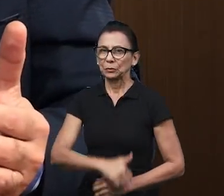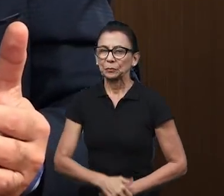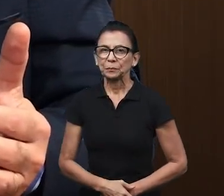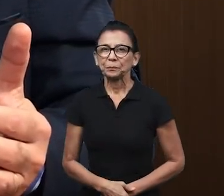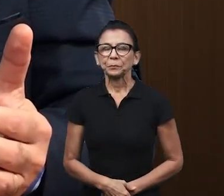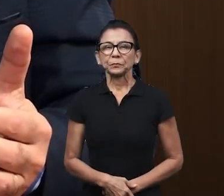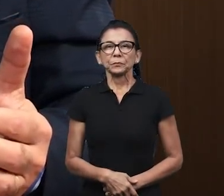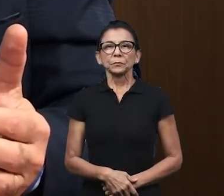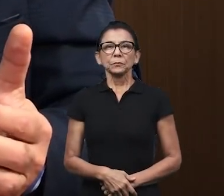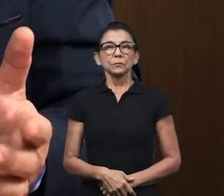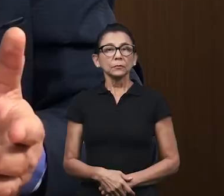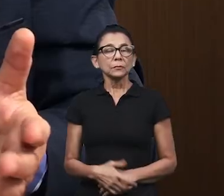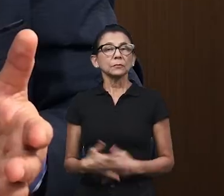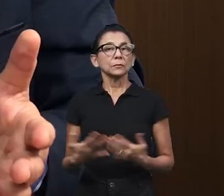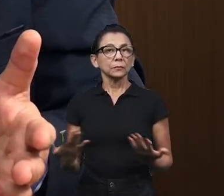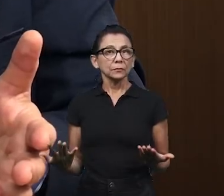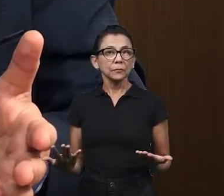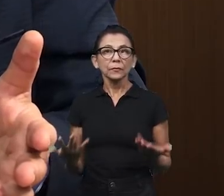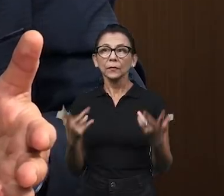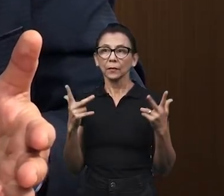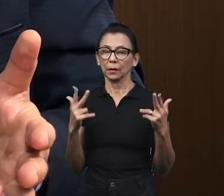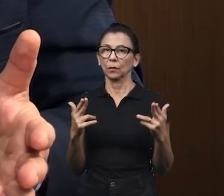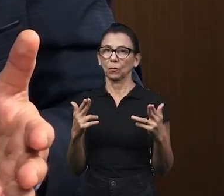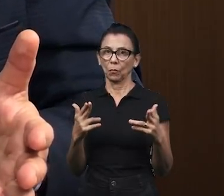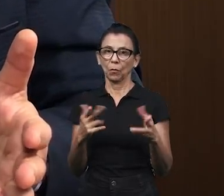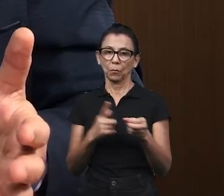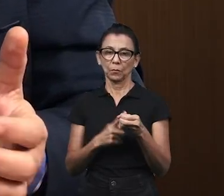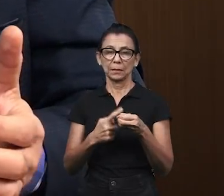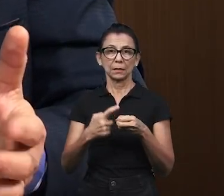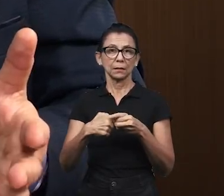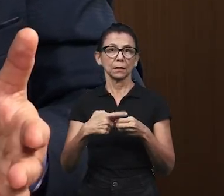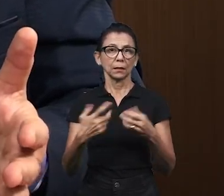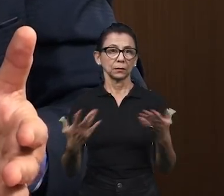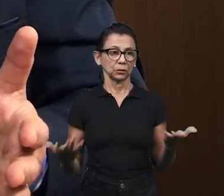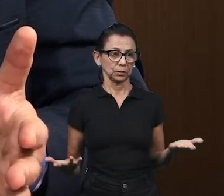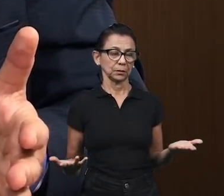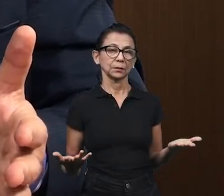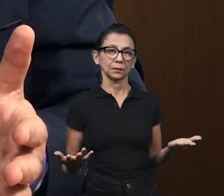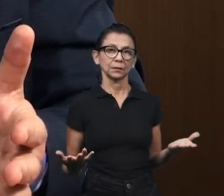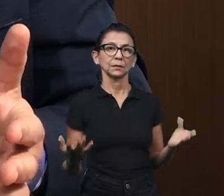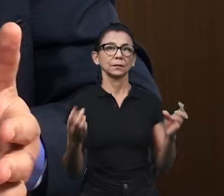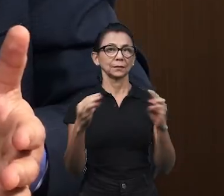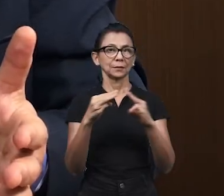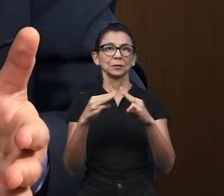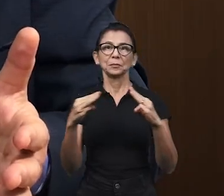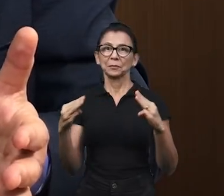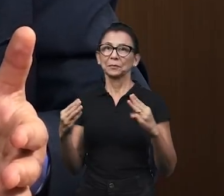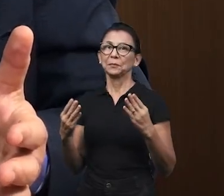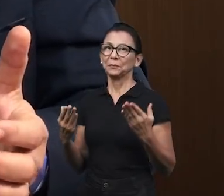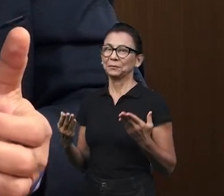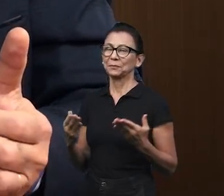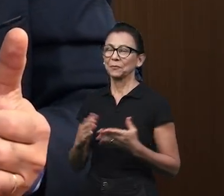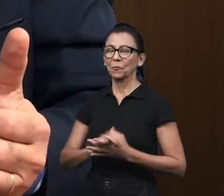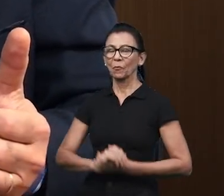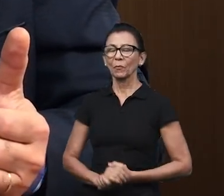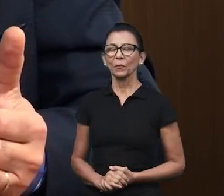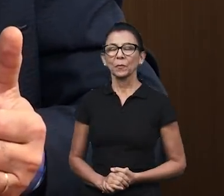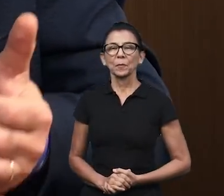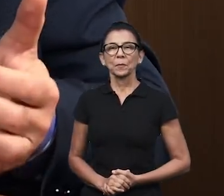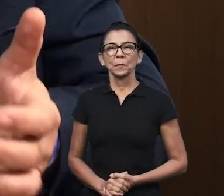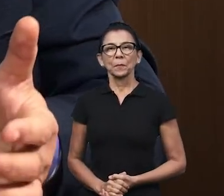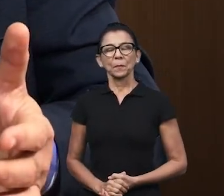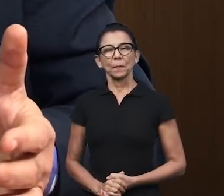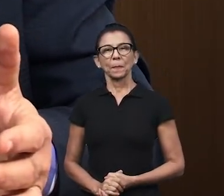nós estamos falando aqui do tamanho de uma cidade, de uma pequena cidade do interior. Por isso a gente chama cidade Manaim. Então,